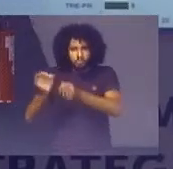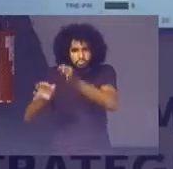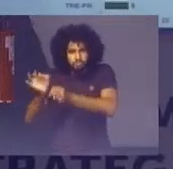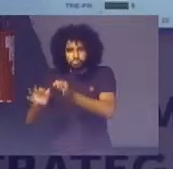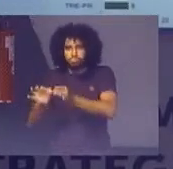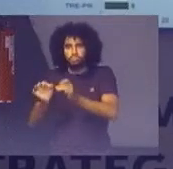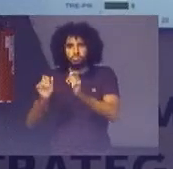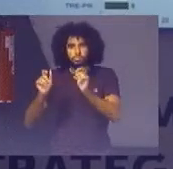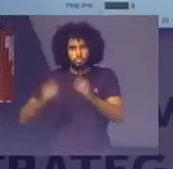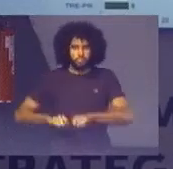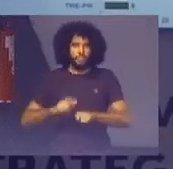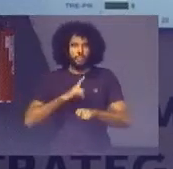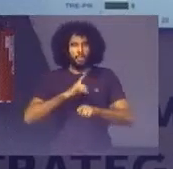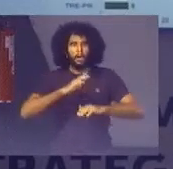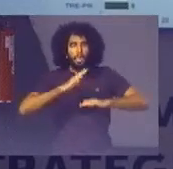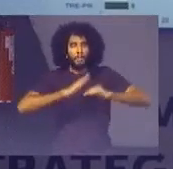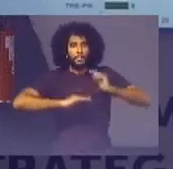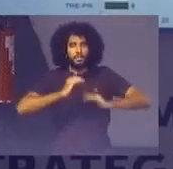Eu